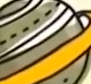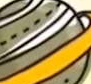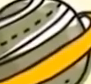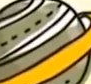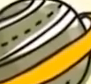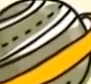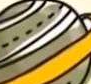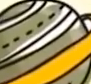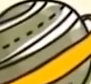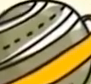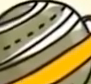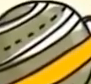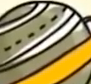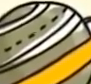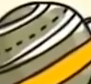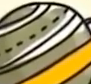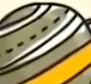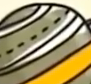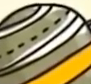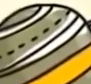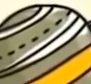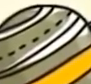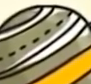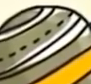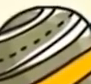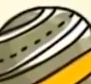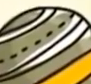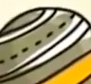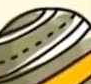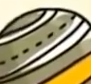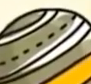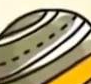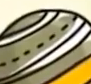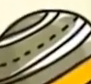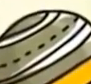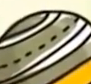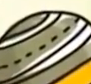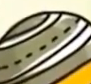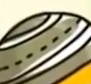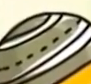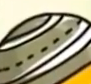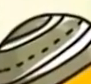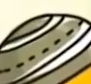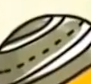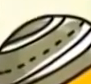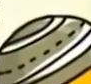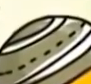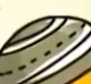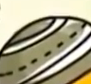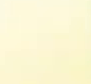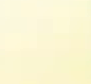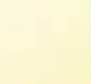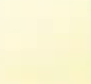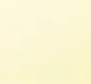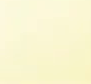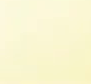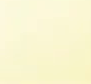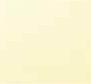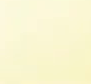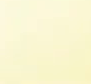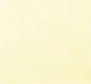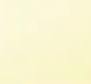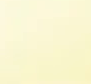mais sobre o espaço. Por falar em espaço, eu ouvi dizer que por lá existem